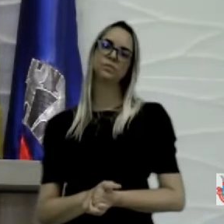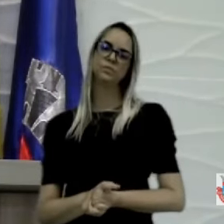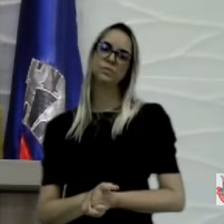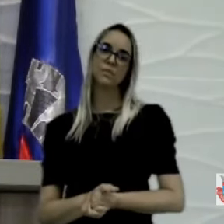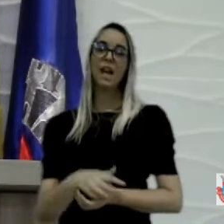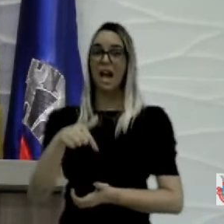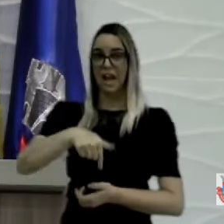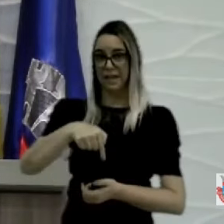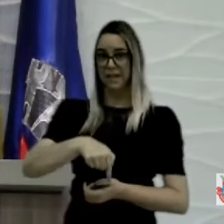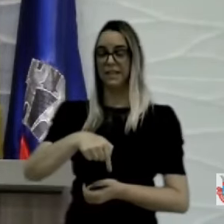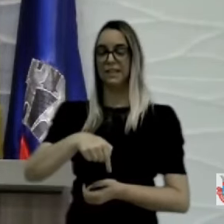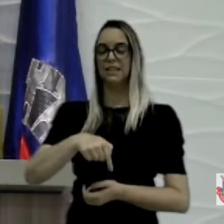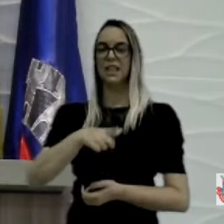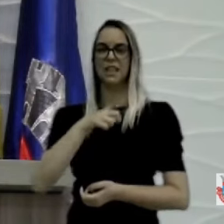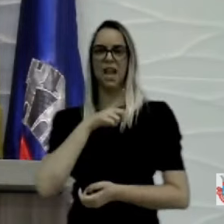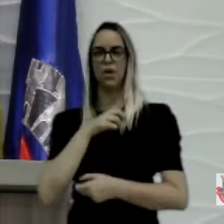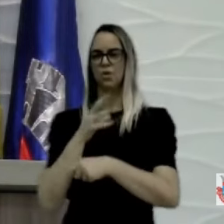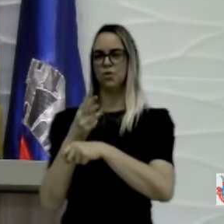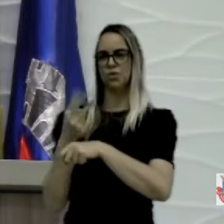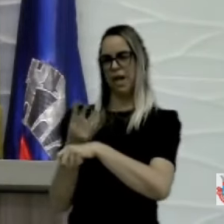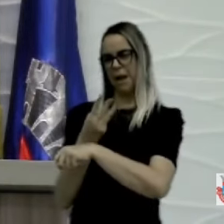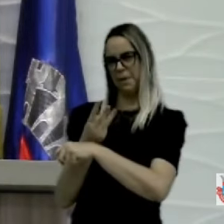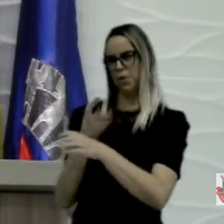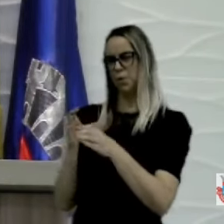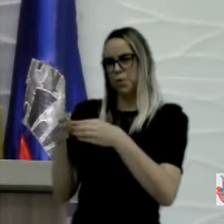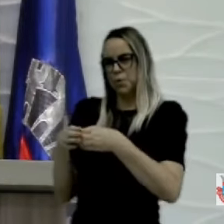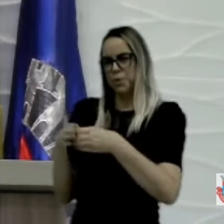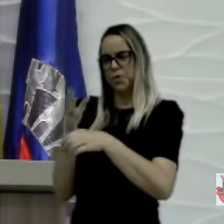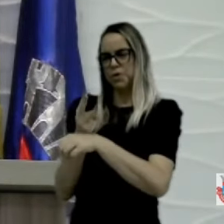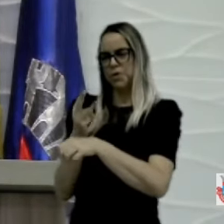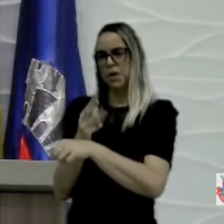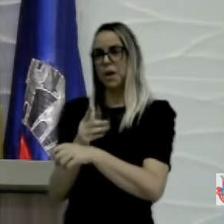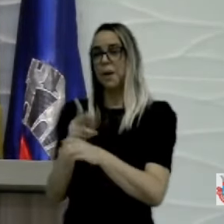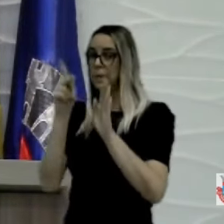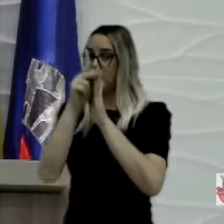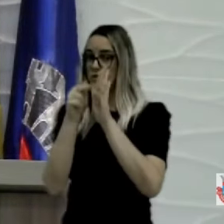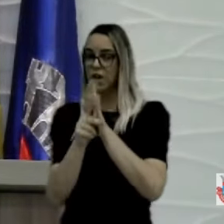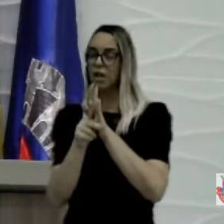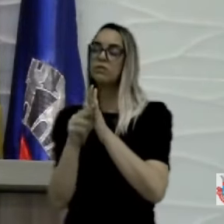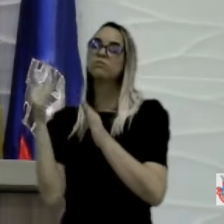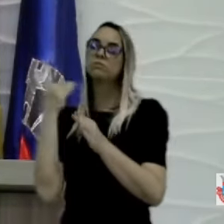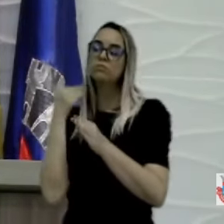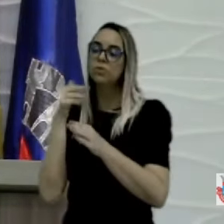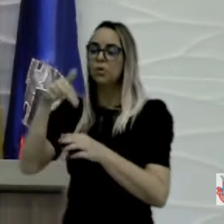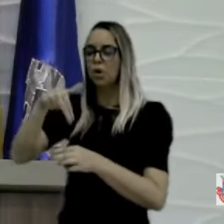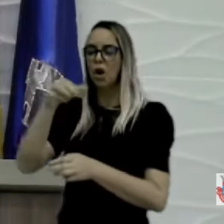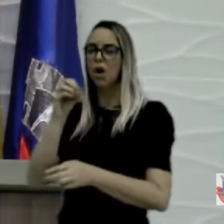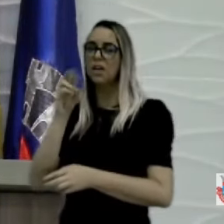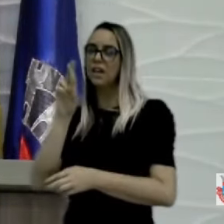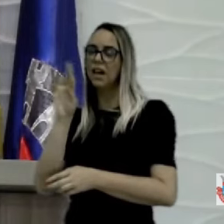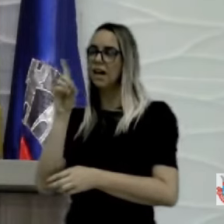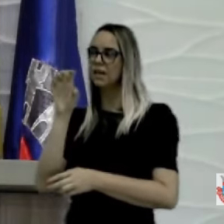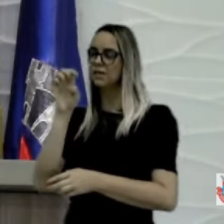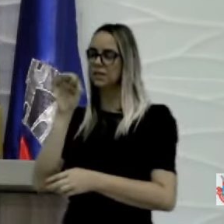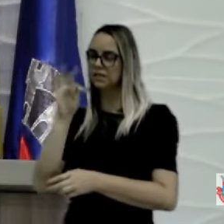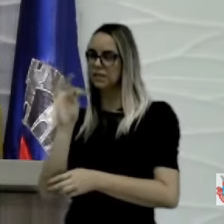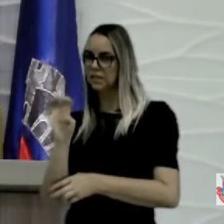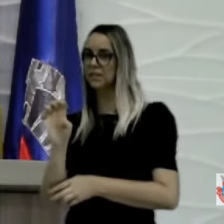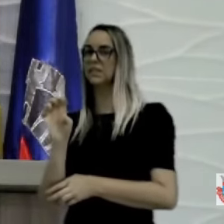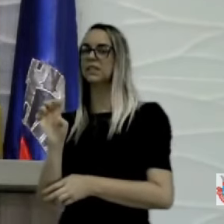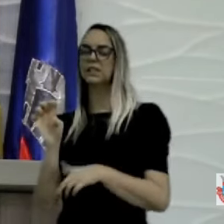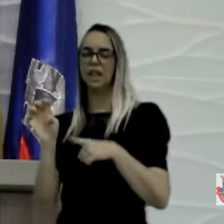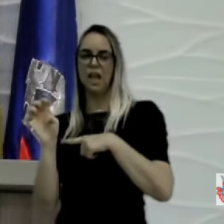gente questionando no grupo de WhatsApp, que esse projeto do Banco Nordeste, essa parceria com o governo municipal, de colocar